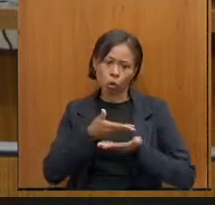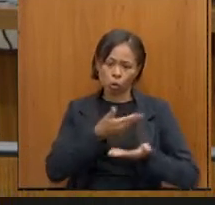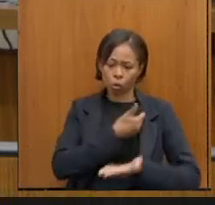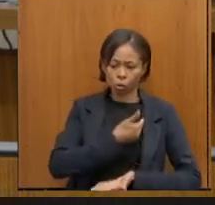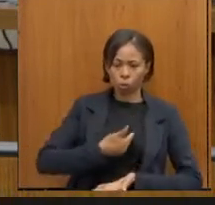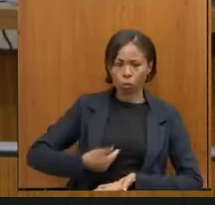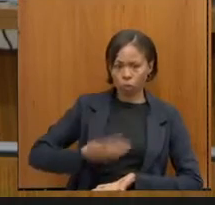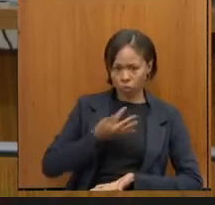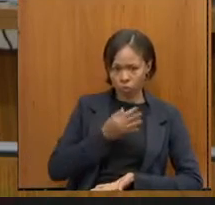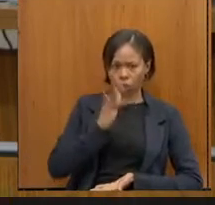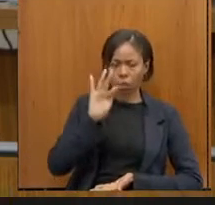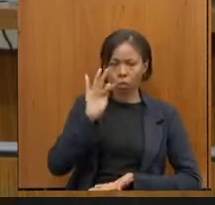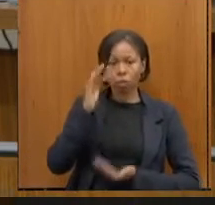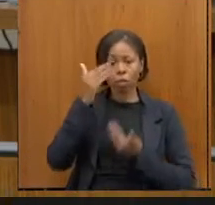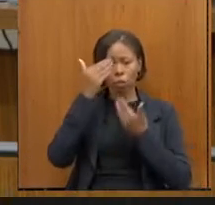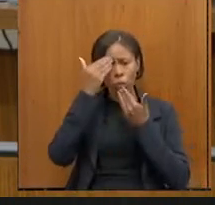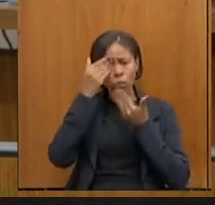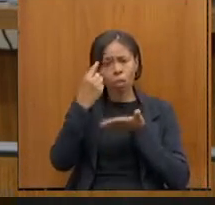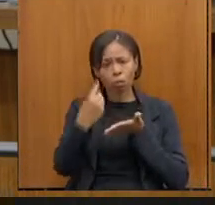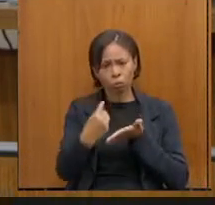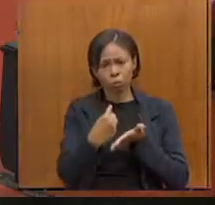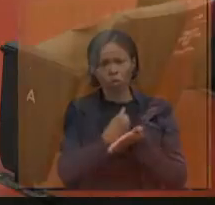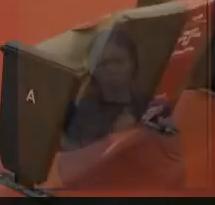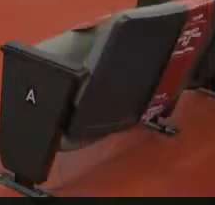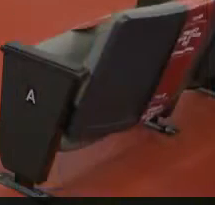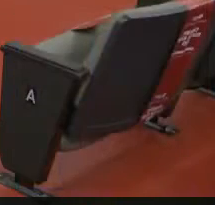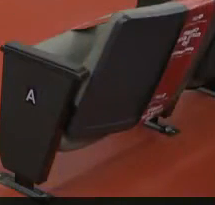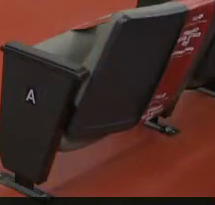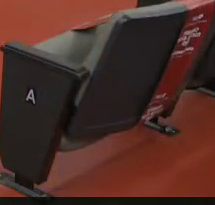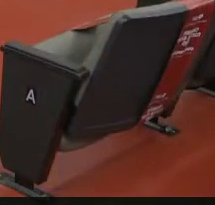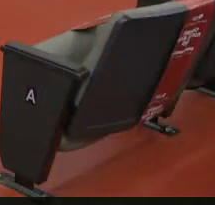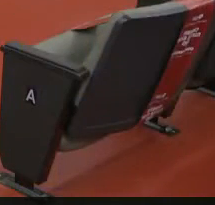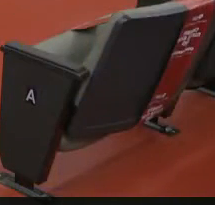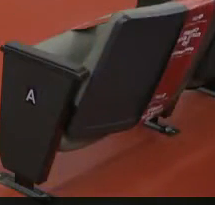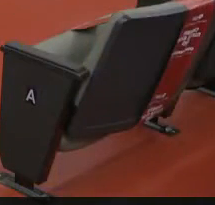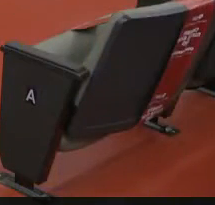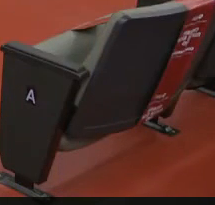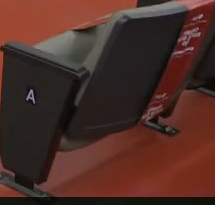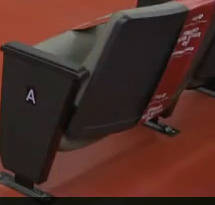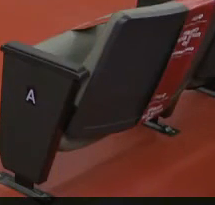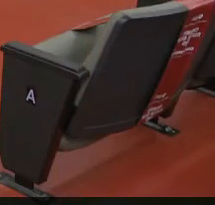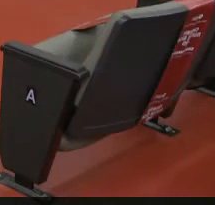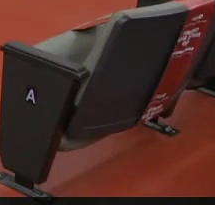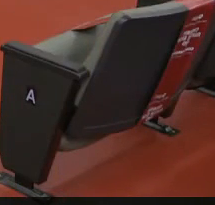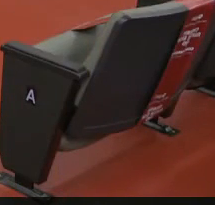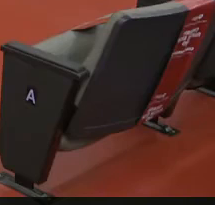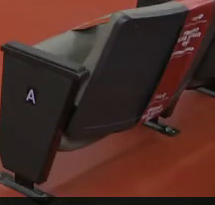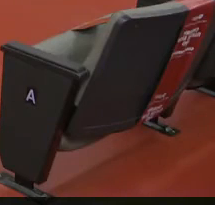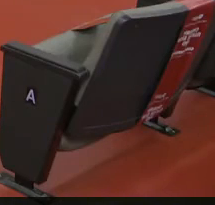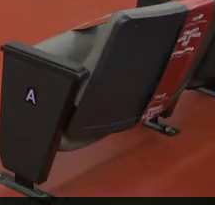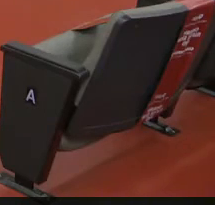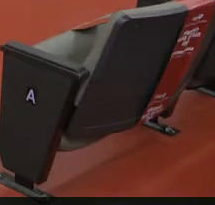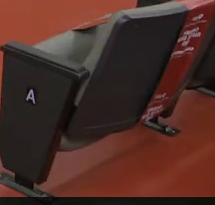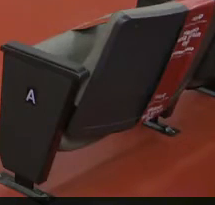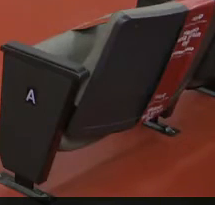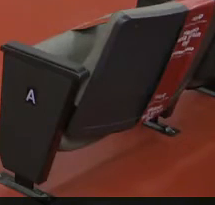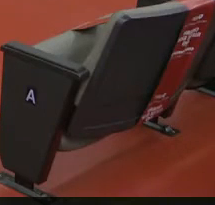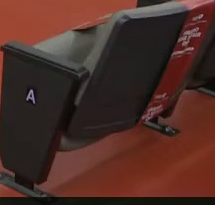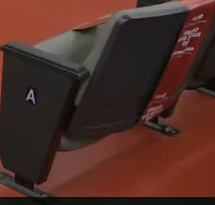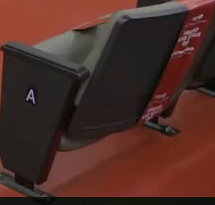obrigado Carlos Pimenta pela pergunta intervenção o deputado Carlos Pimenta compilou o seu